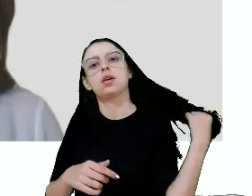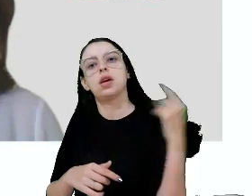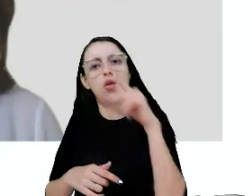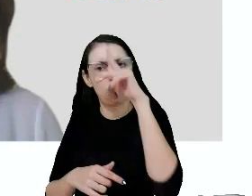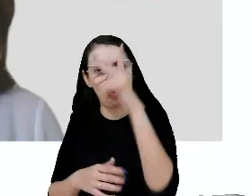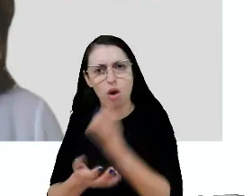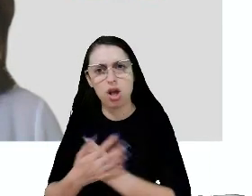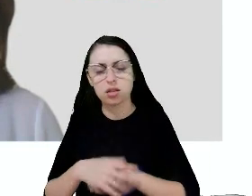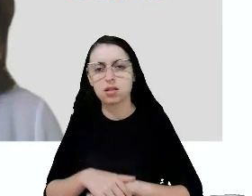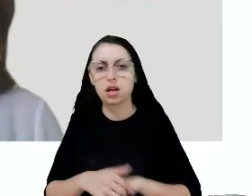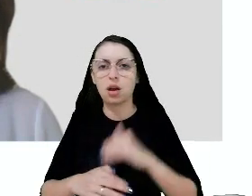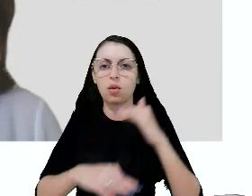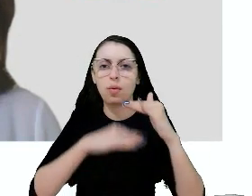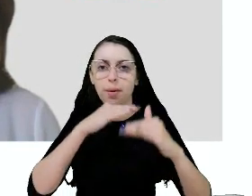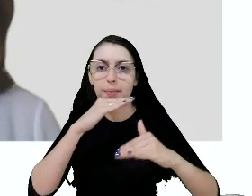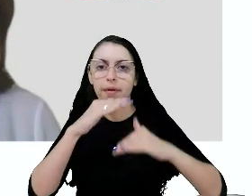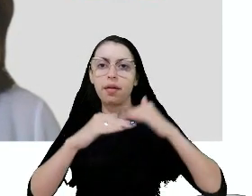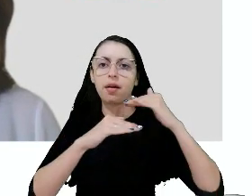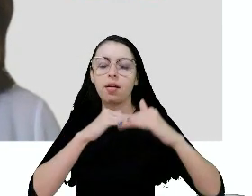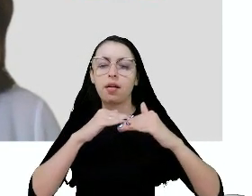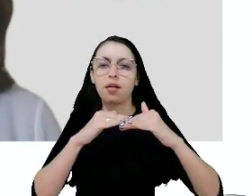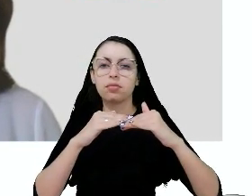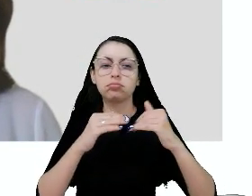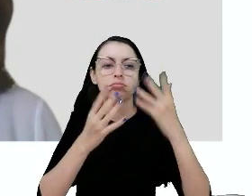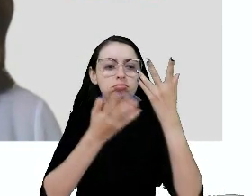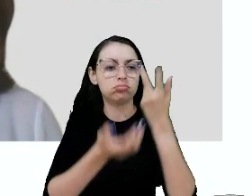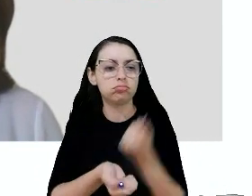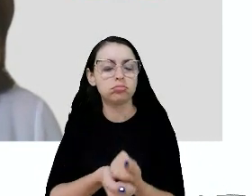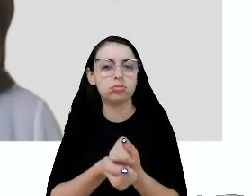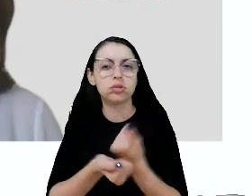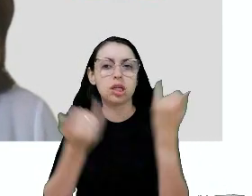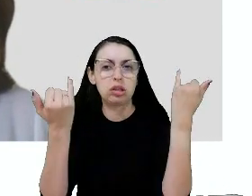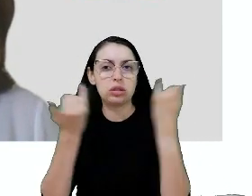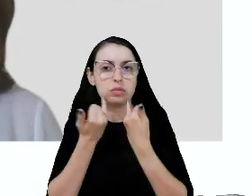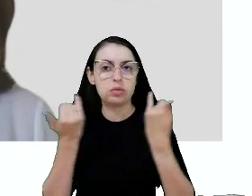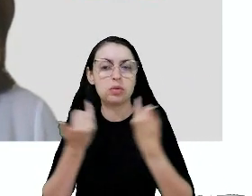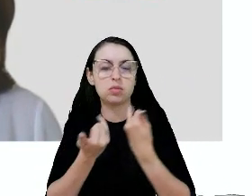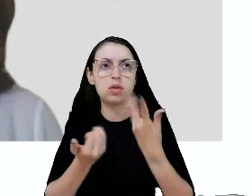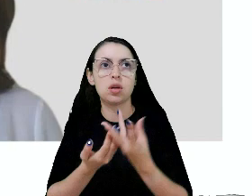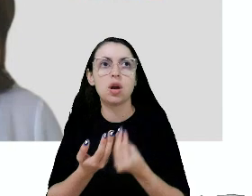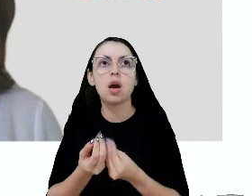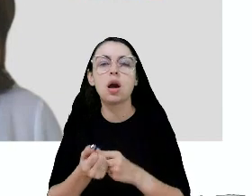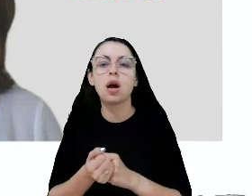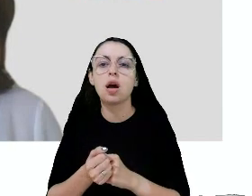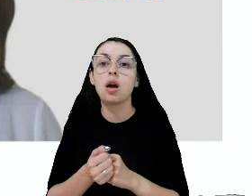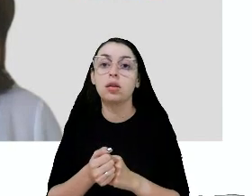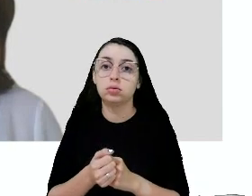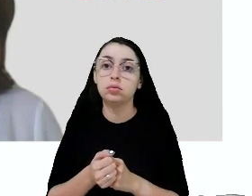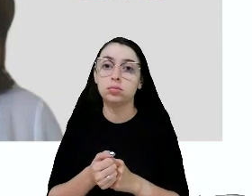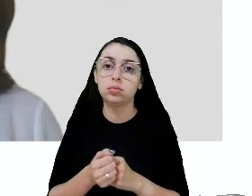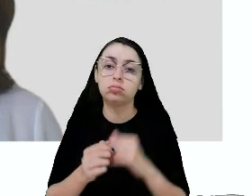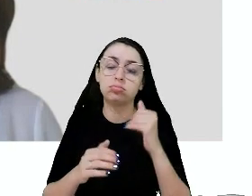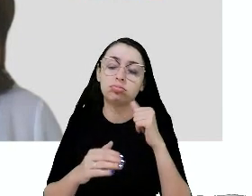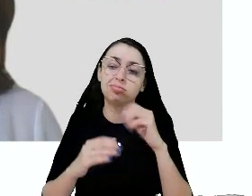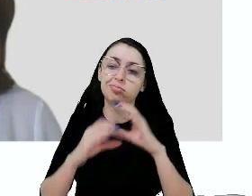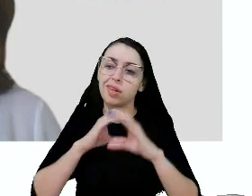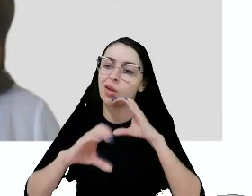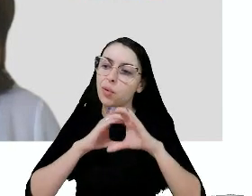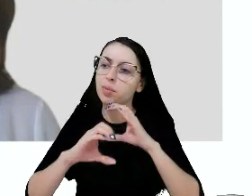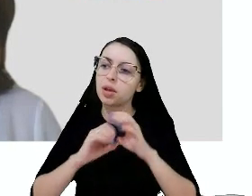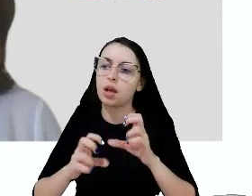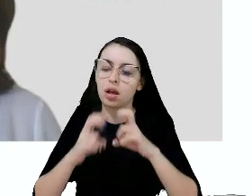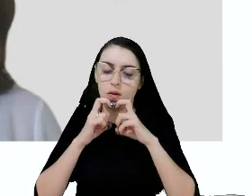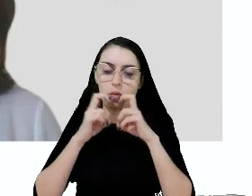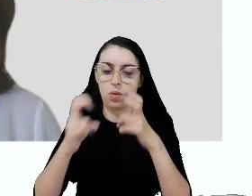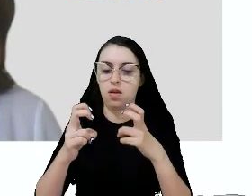conseguir acompanhar, não receber esse tipo de informação e no poder também dialogar